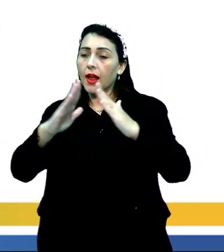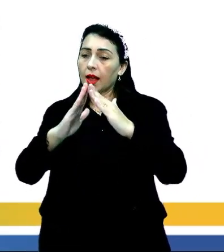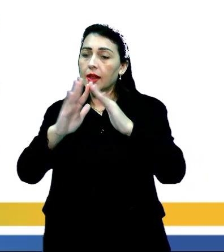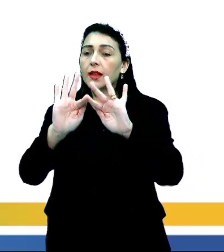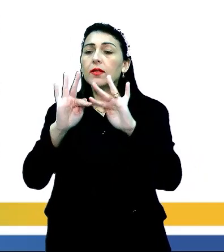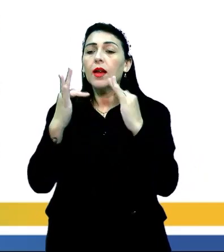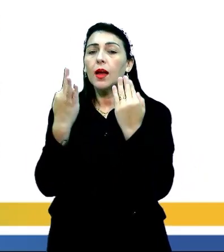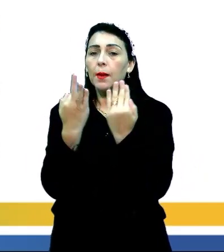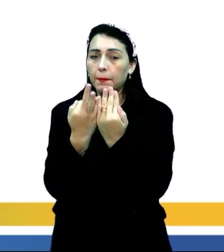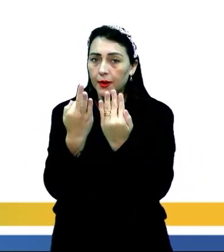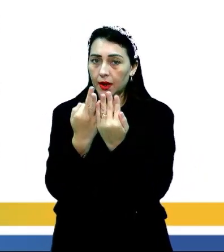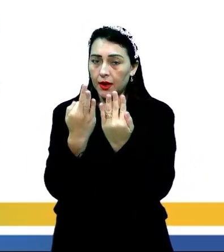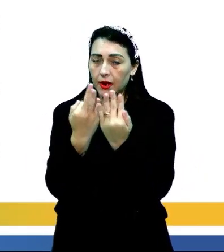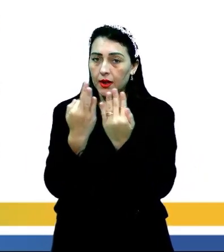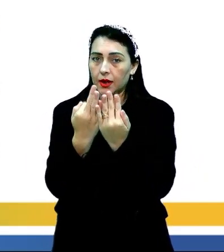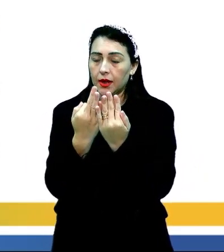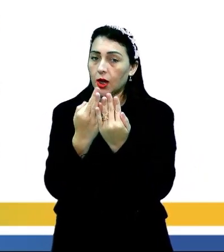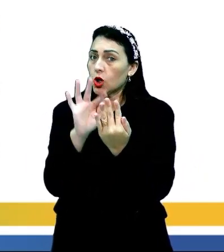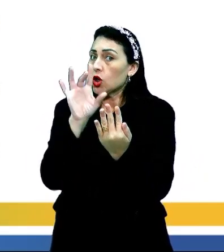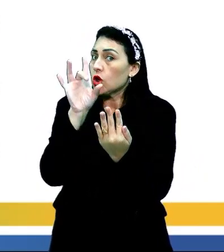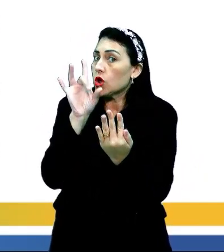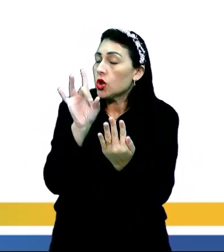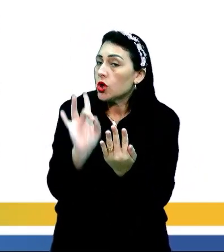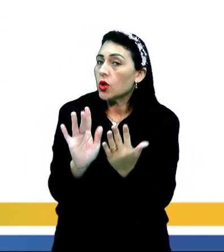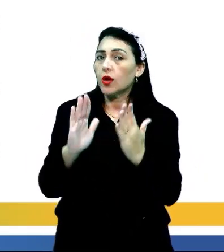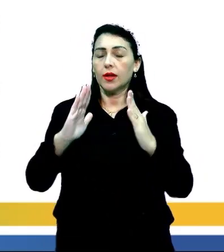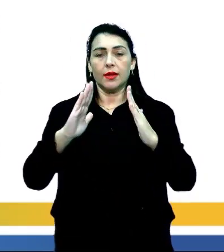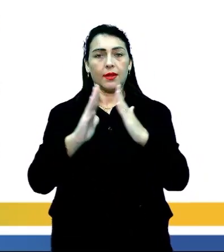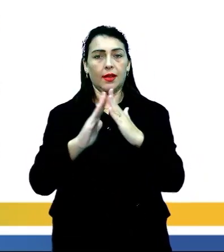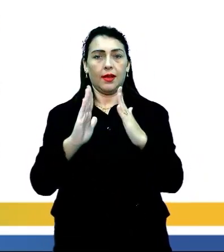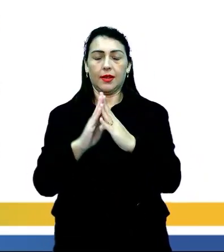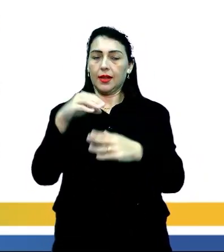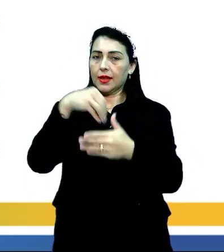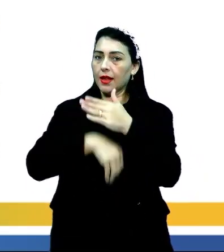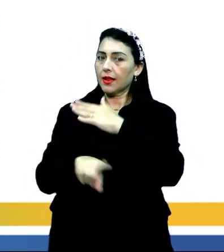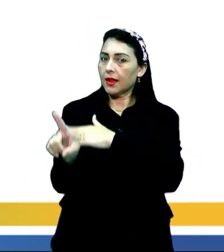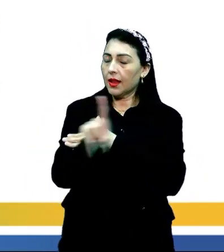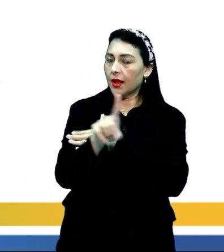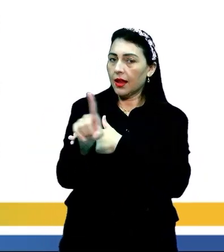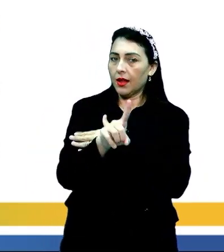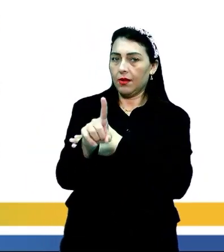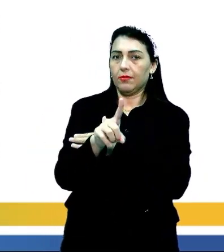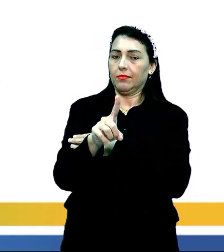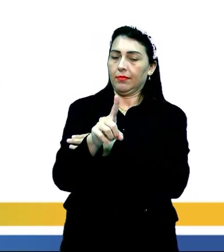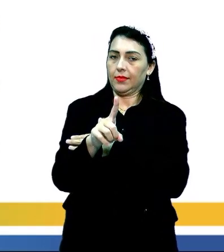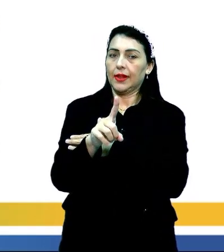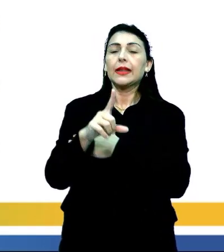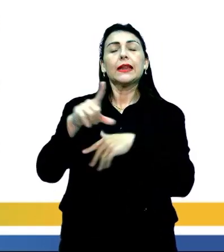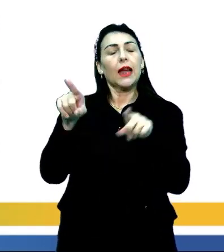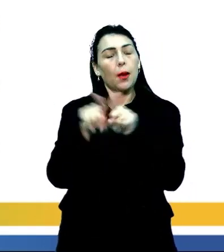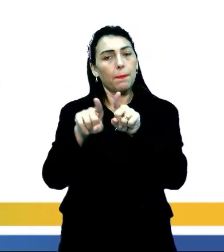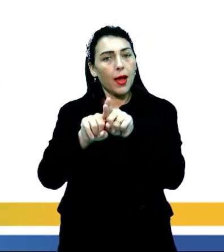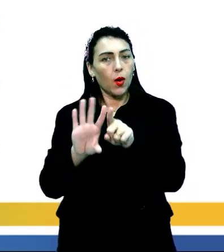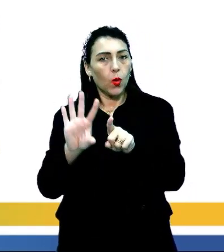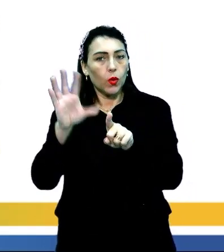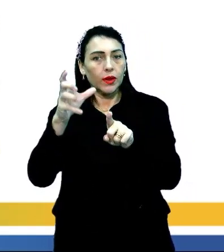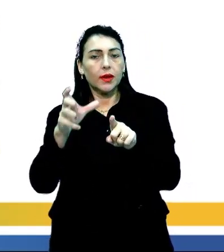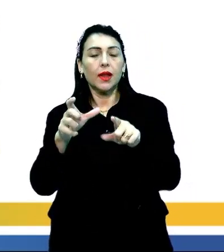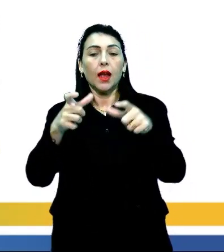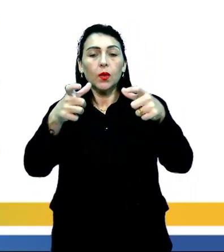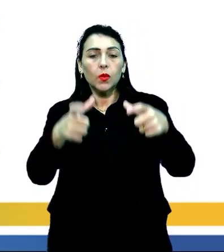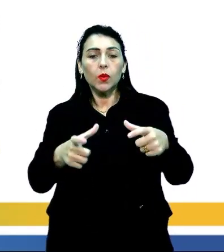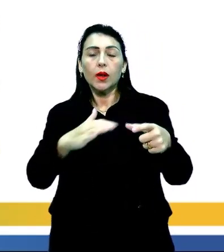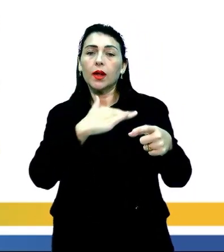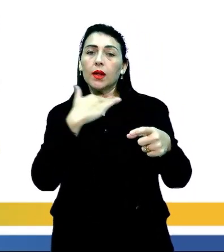né na verdade a cerimônia galera não são só celebradas né dentro das casas da família ela também acontece no cemitério